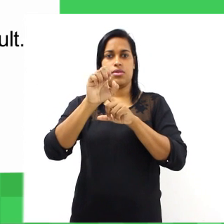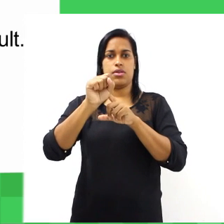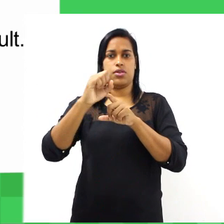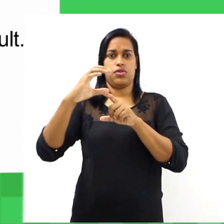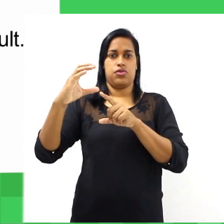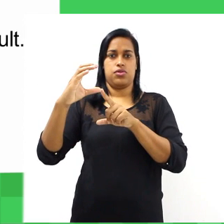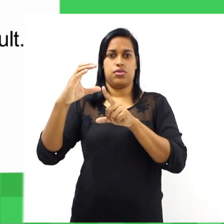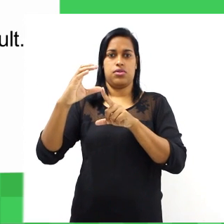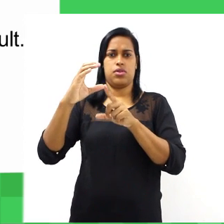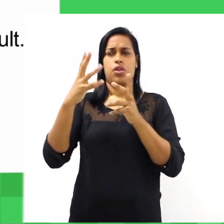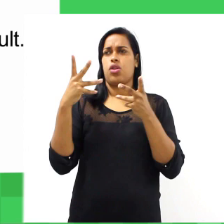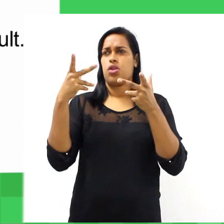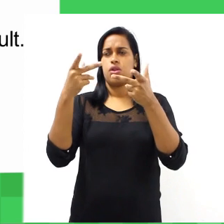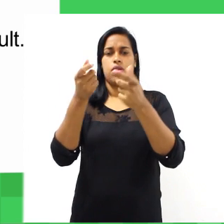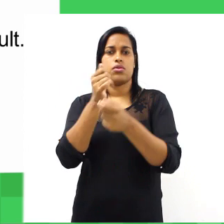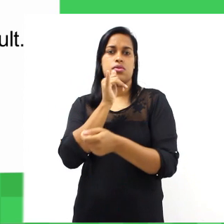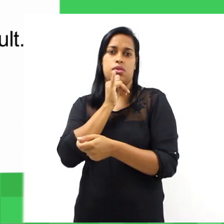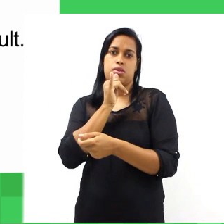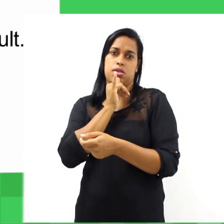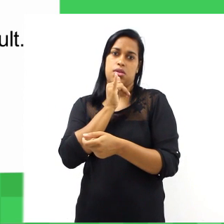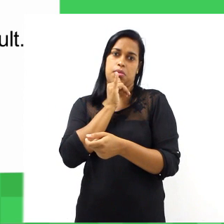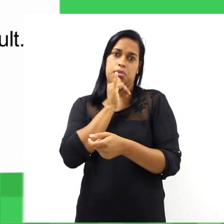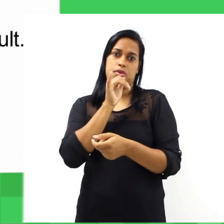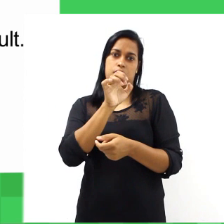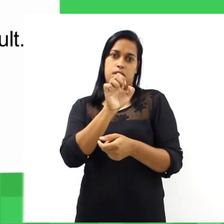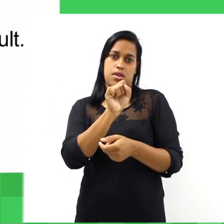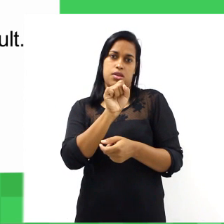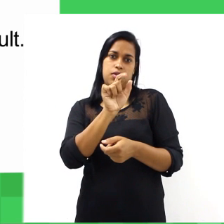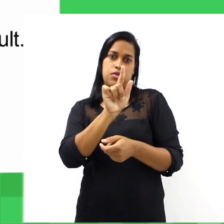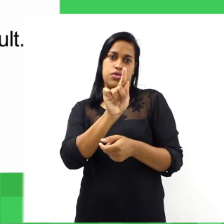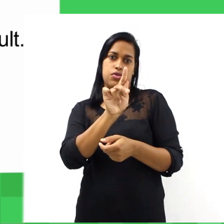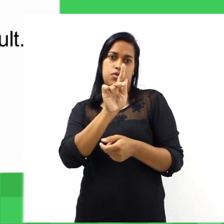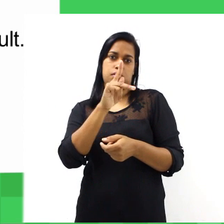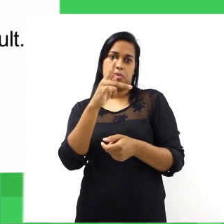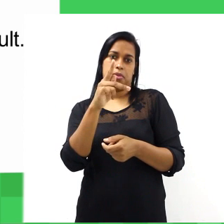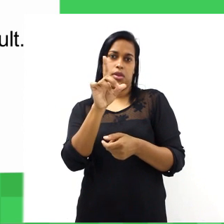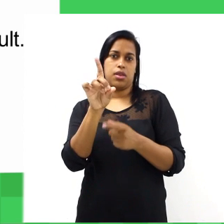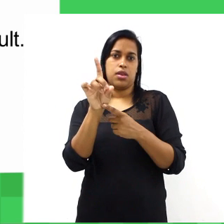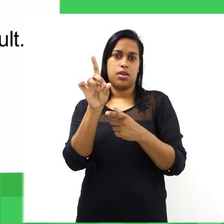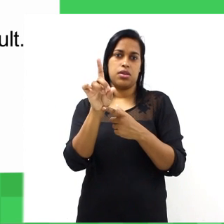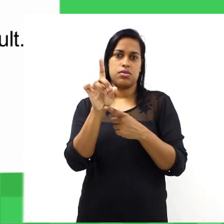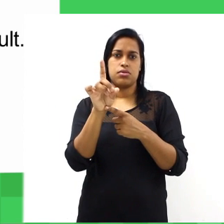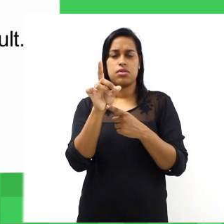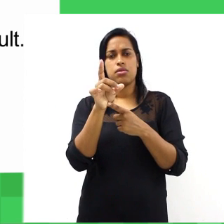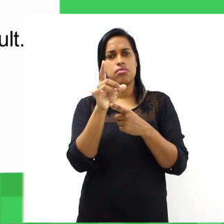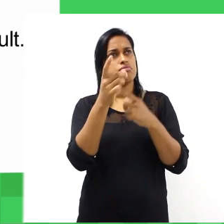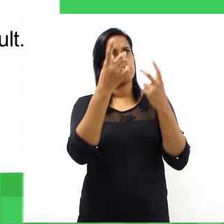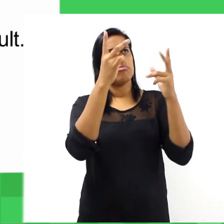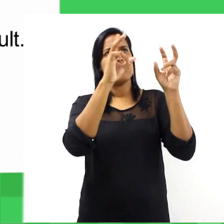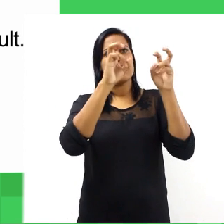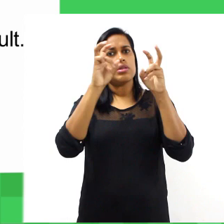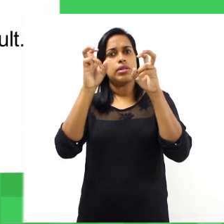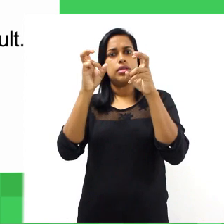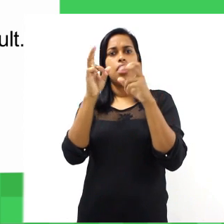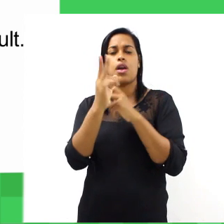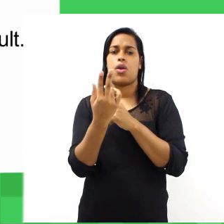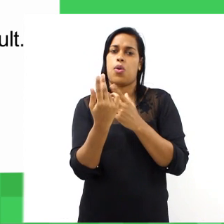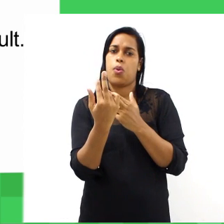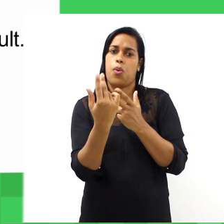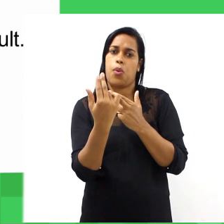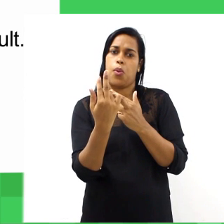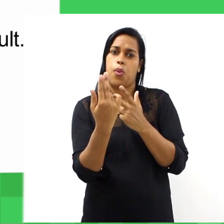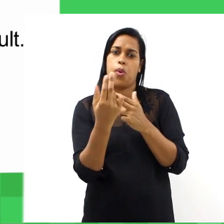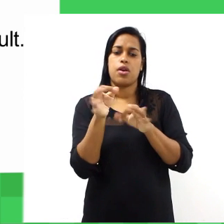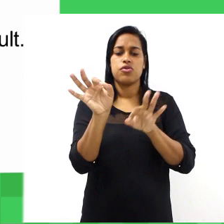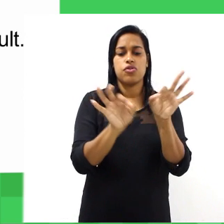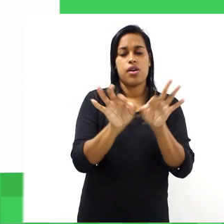Server. Todos esses são exemplos de SGBDs que têm características muito semelhantes de manipulação de dados. No nosso